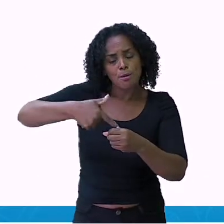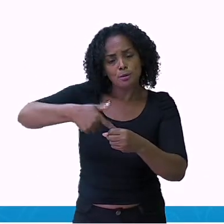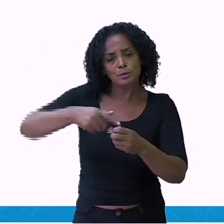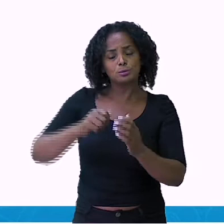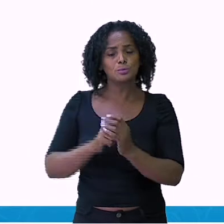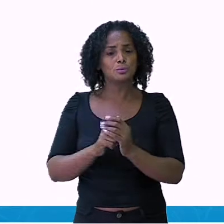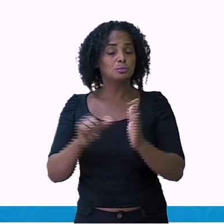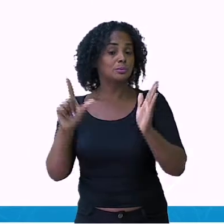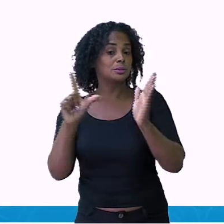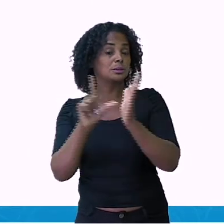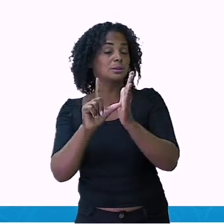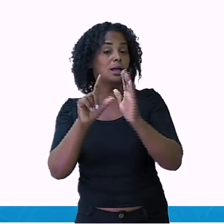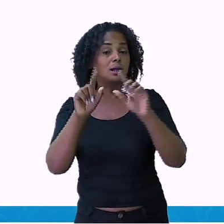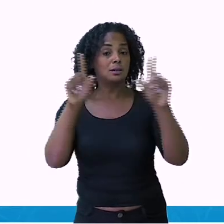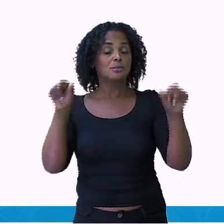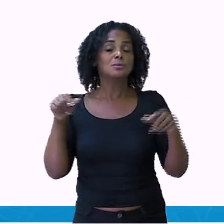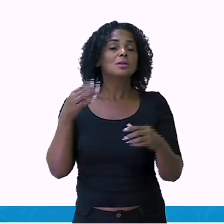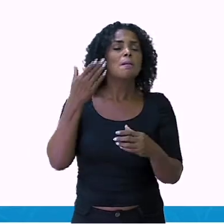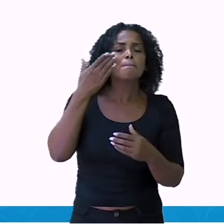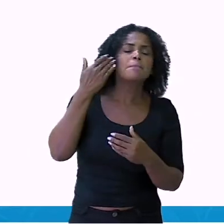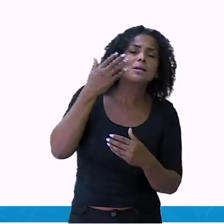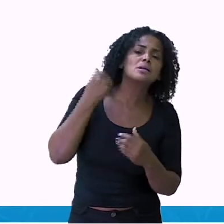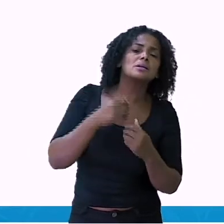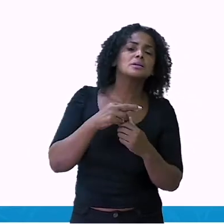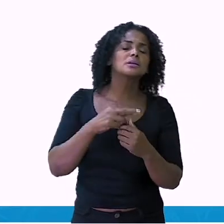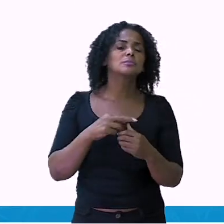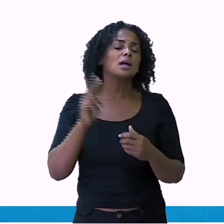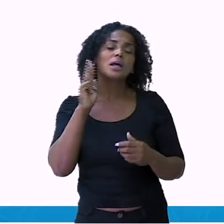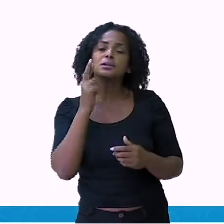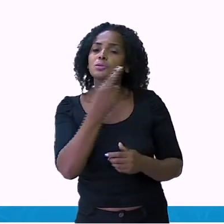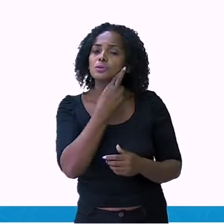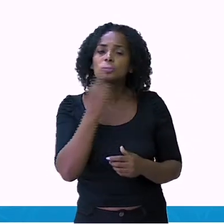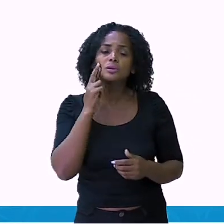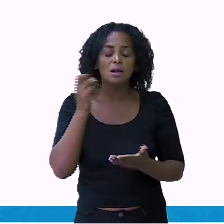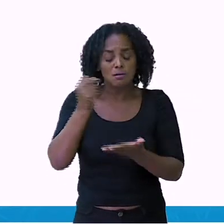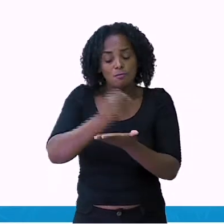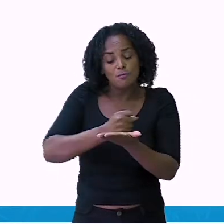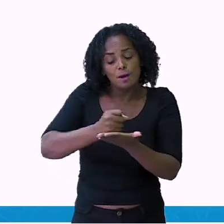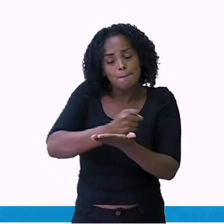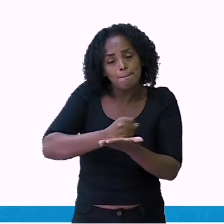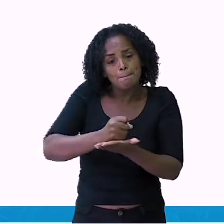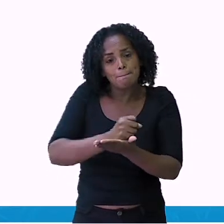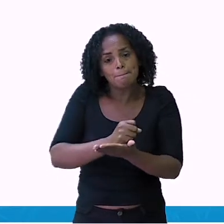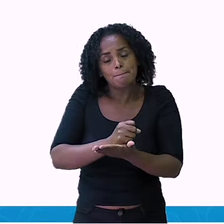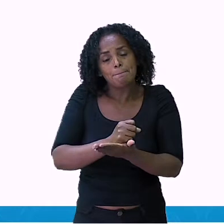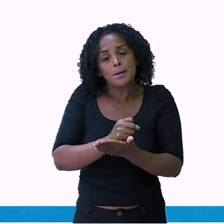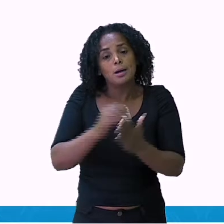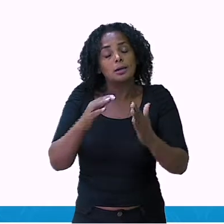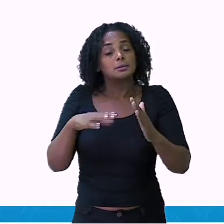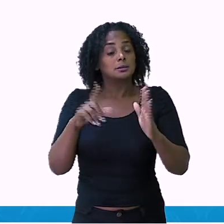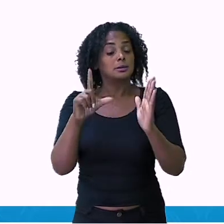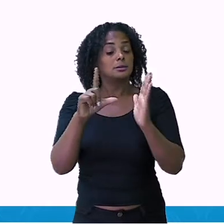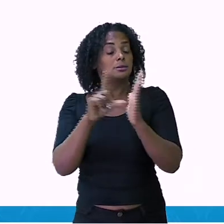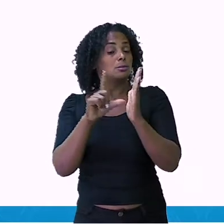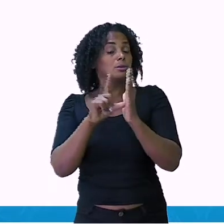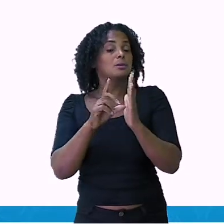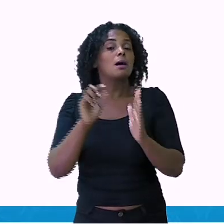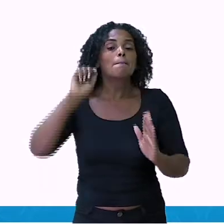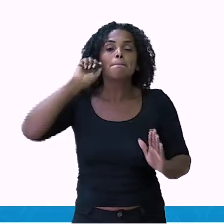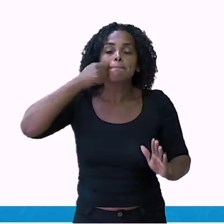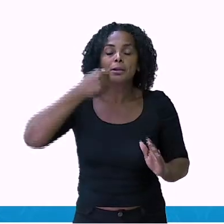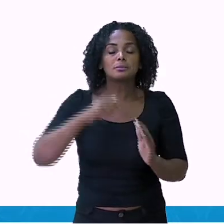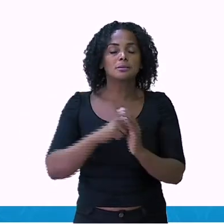combustíveis, salões de beleza, restaurantes, farmácias, padarias e dentre outros